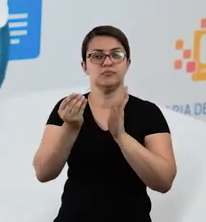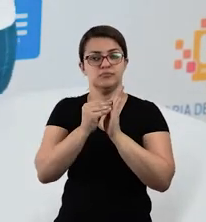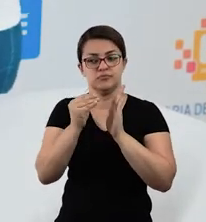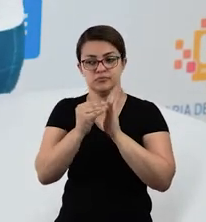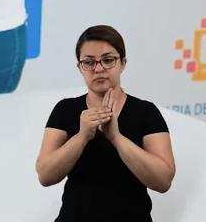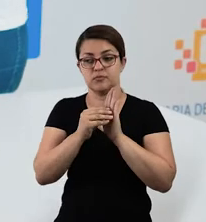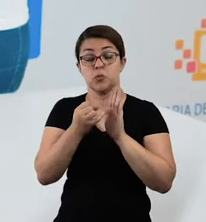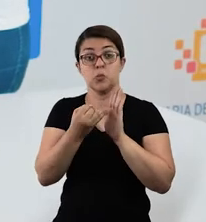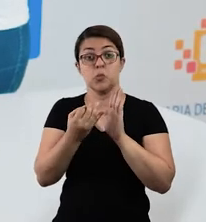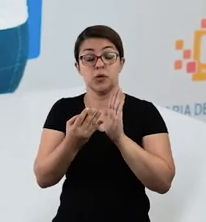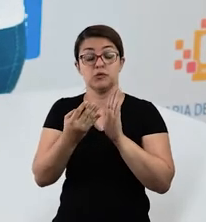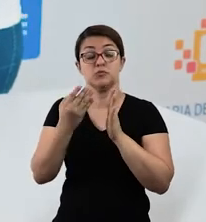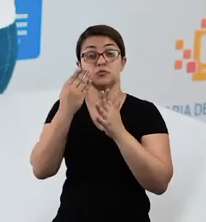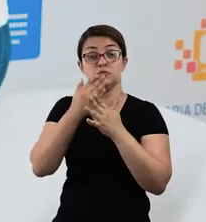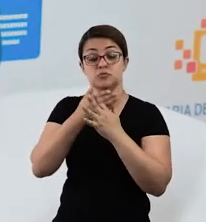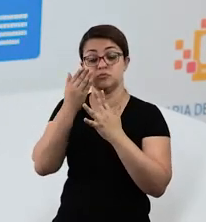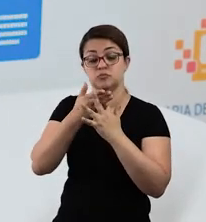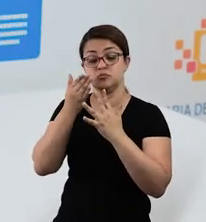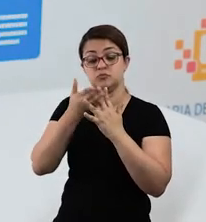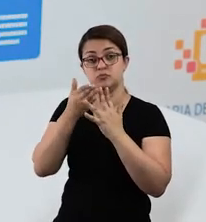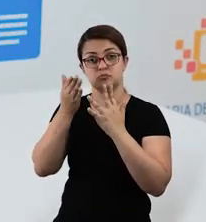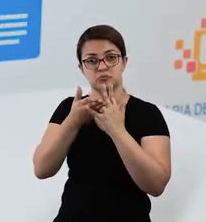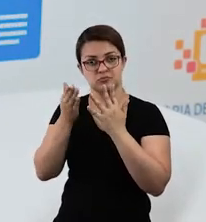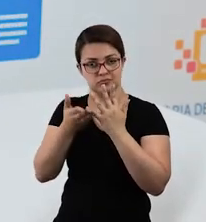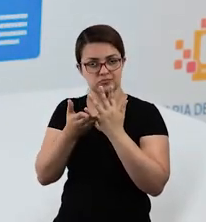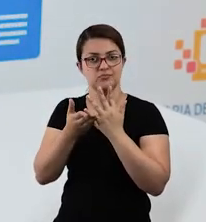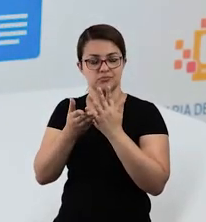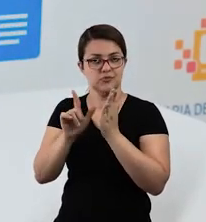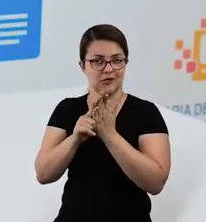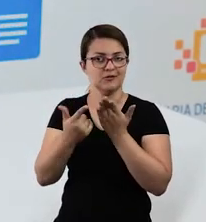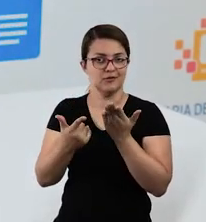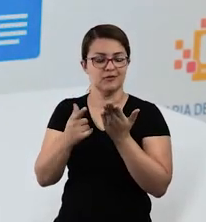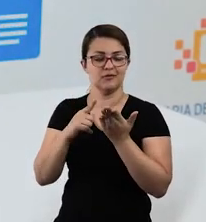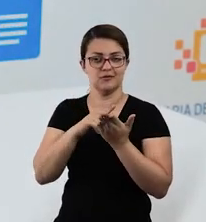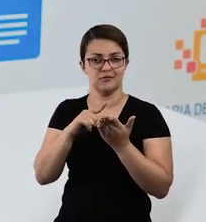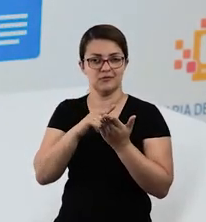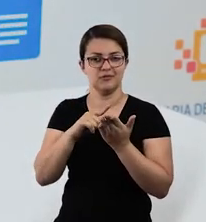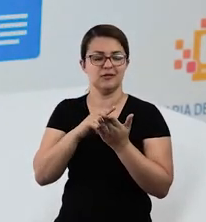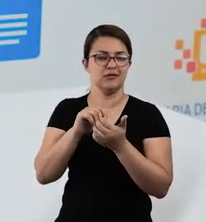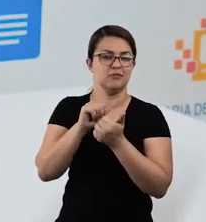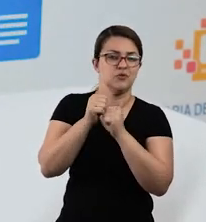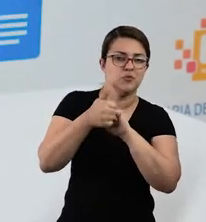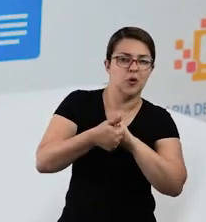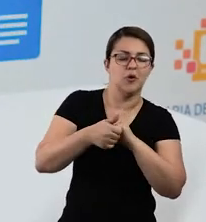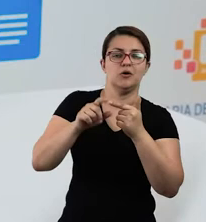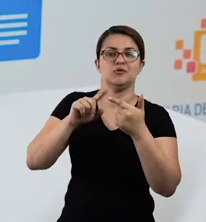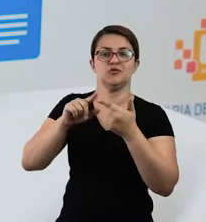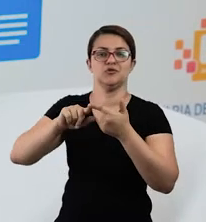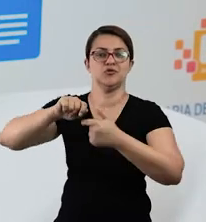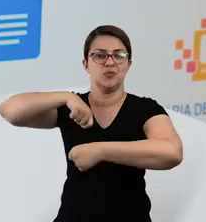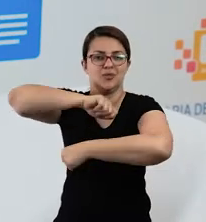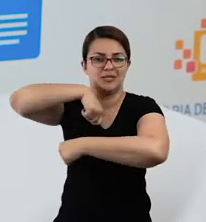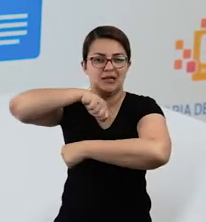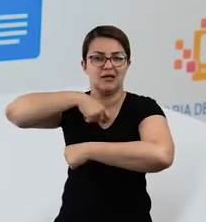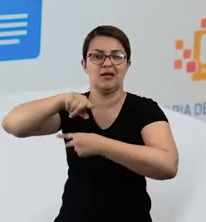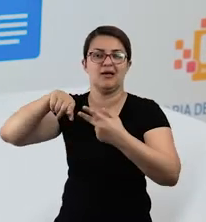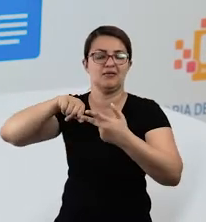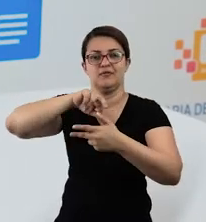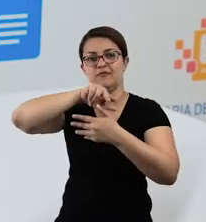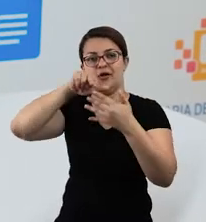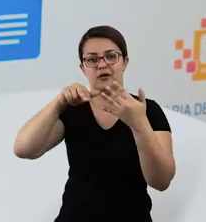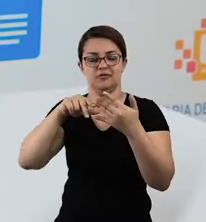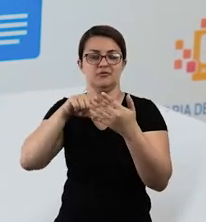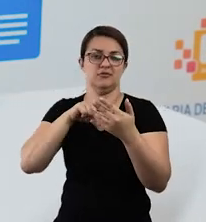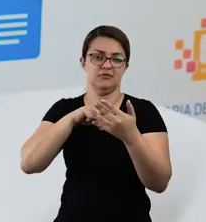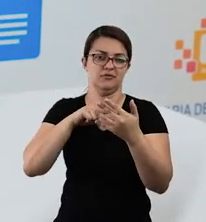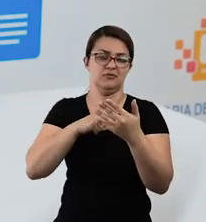informações, quantos cadernos, cadernos são essas seções que eu te falei, esporte, culinária,